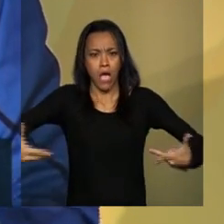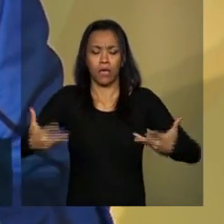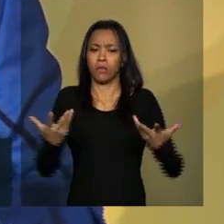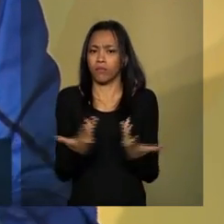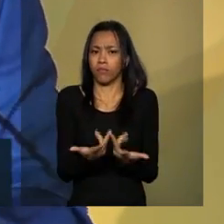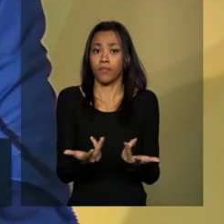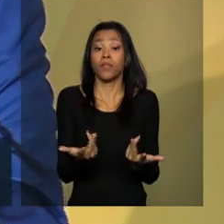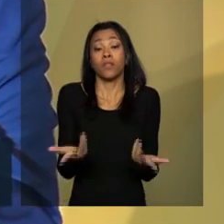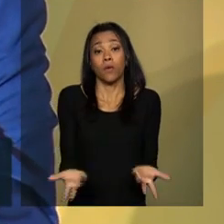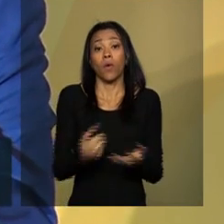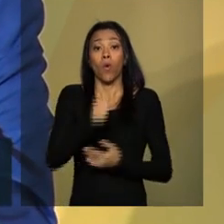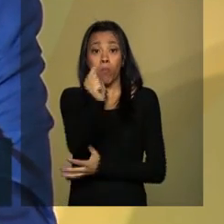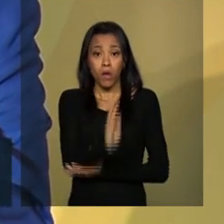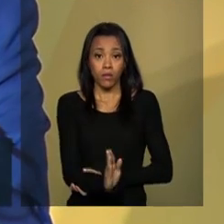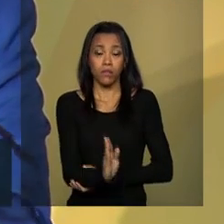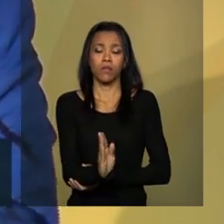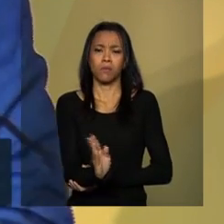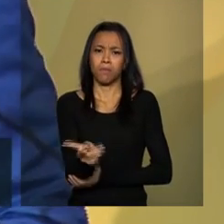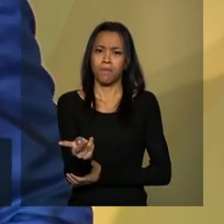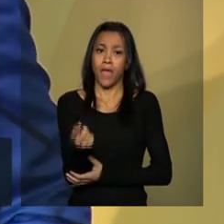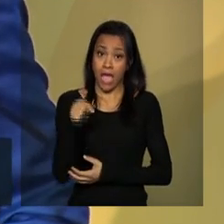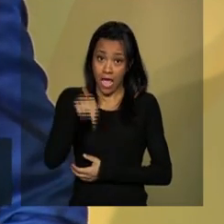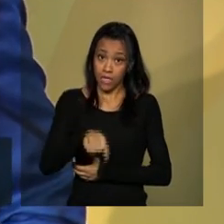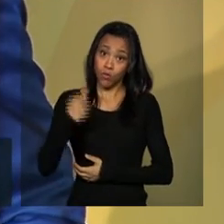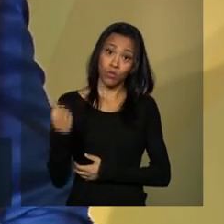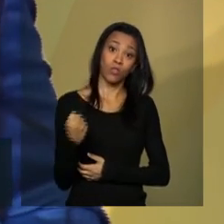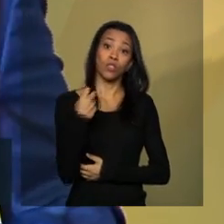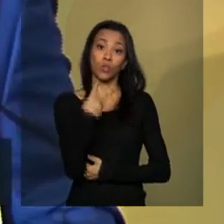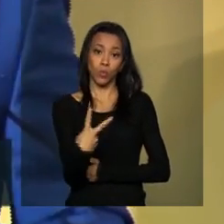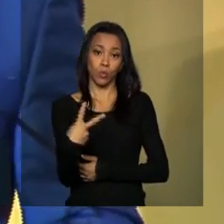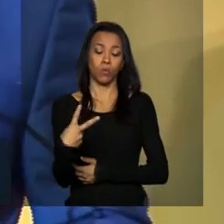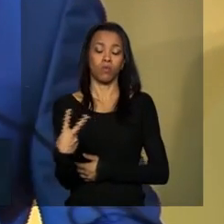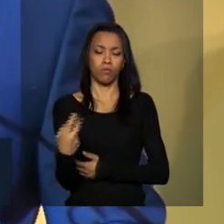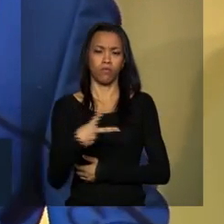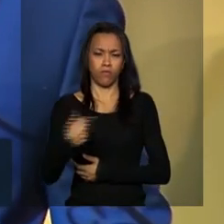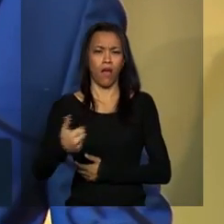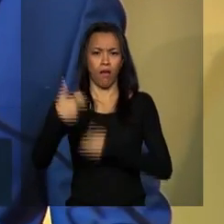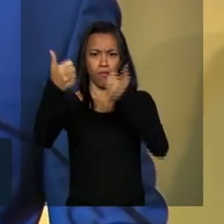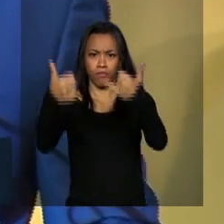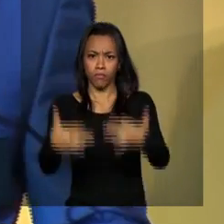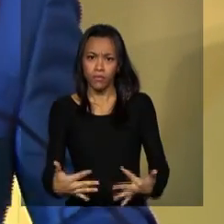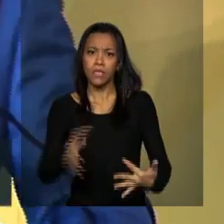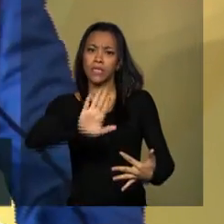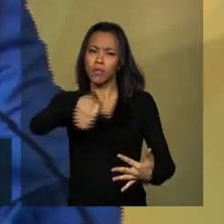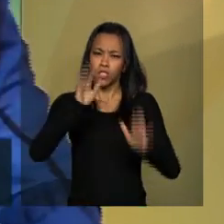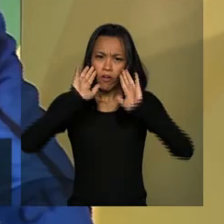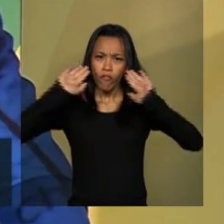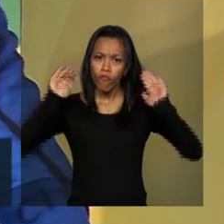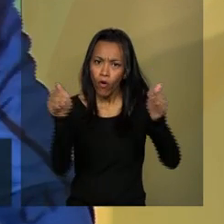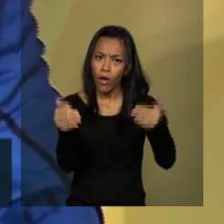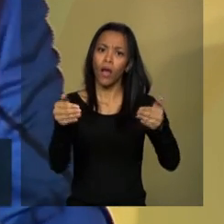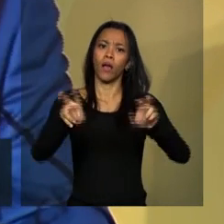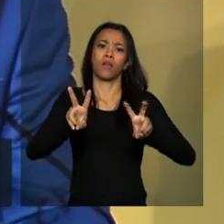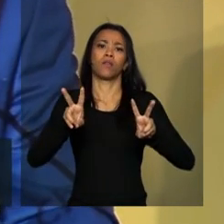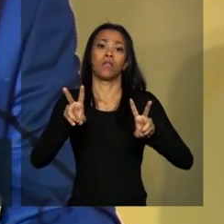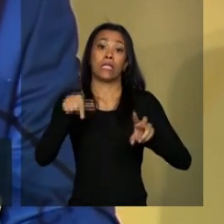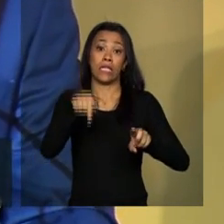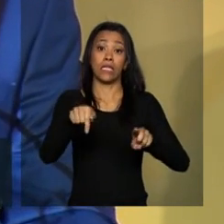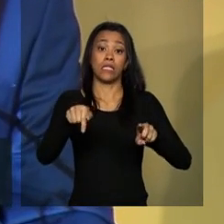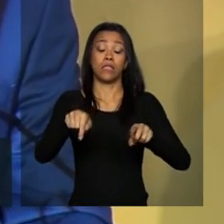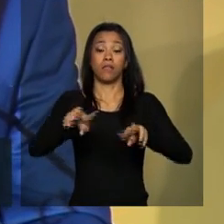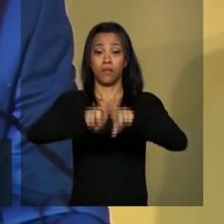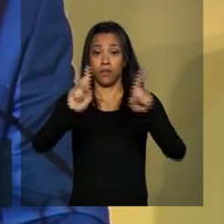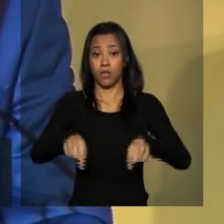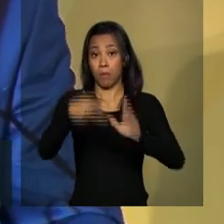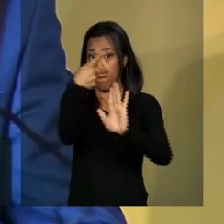O Brasil necessita, esse é o segundo ponto que vamos fazer, depois nos concentrar mais nesse programa que